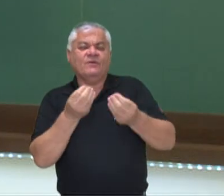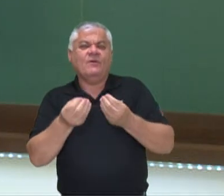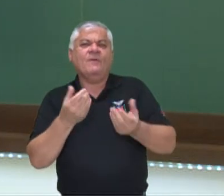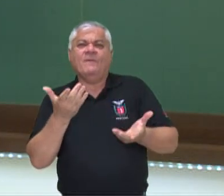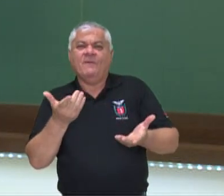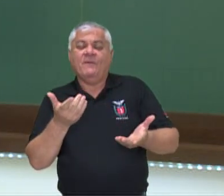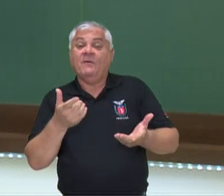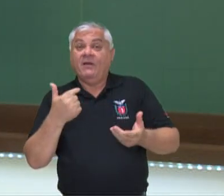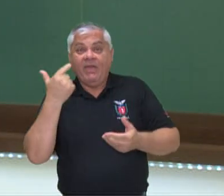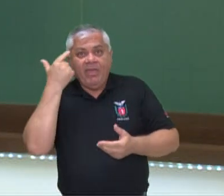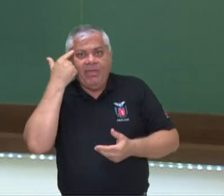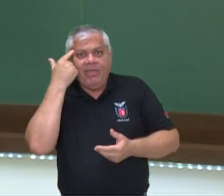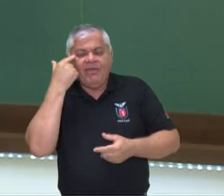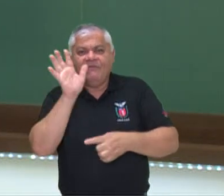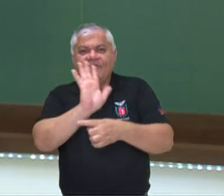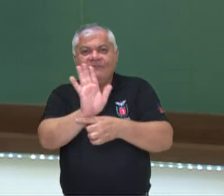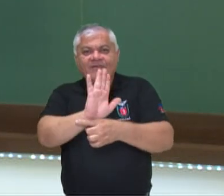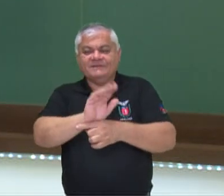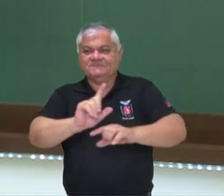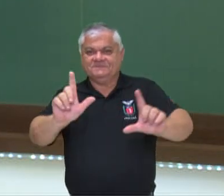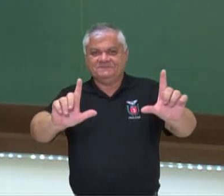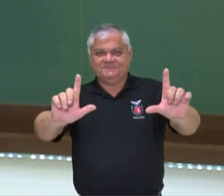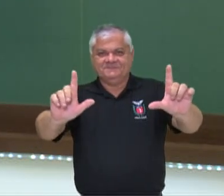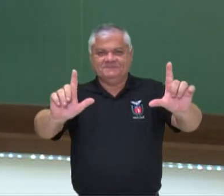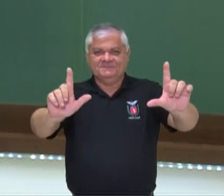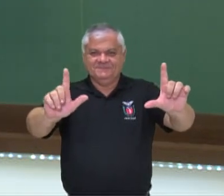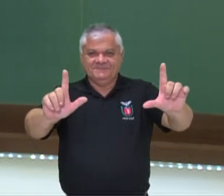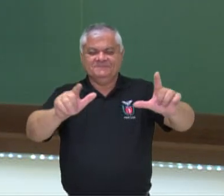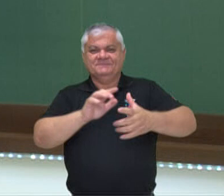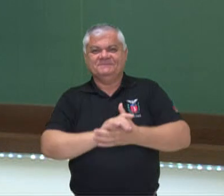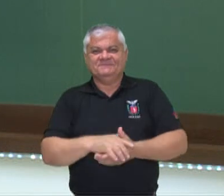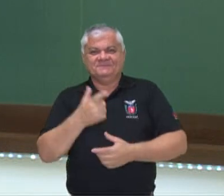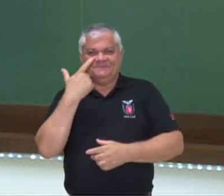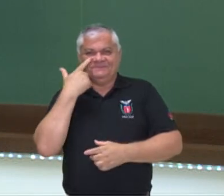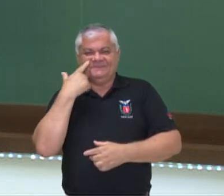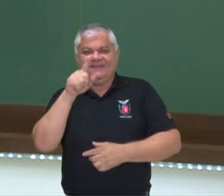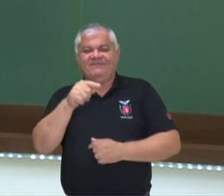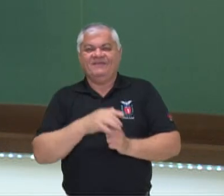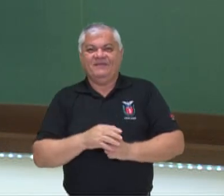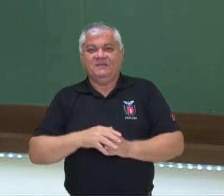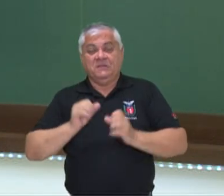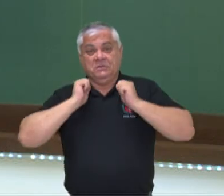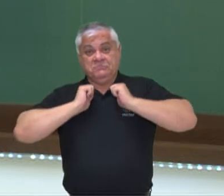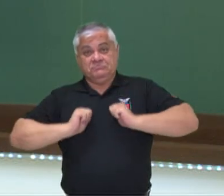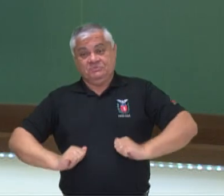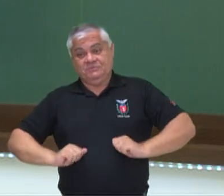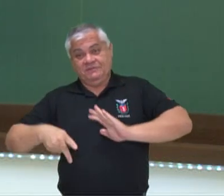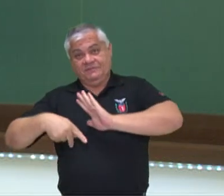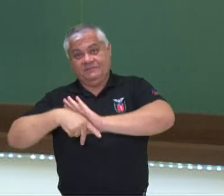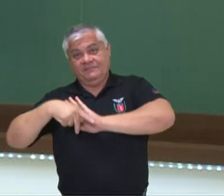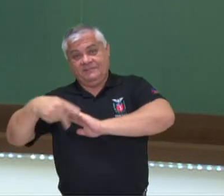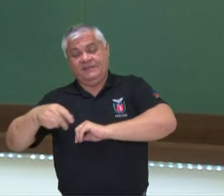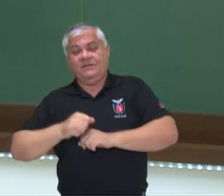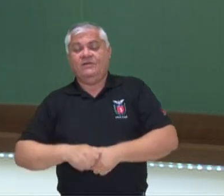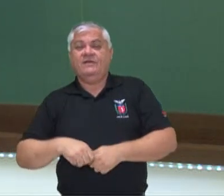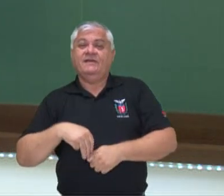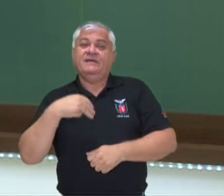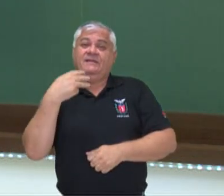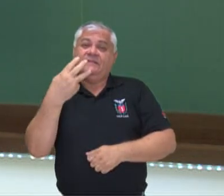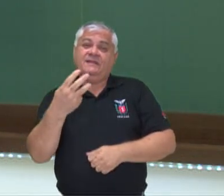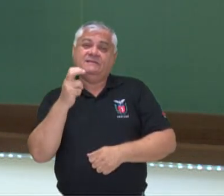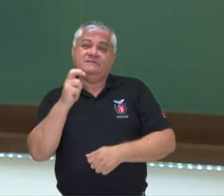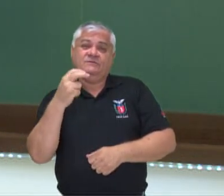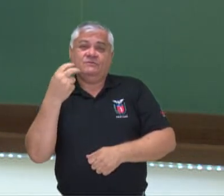entendido quando você vai assistir uma partida e eles colocam lá, o time tal joga no sistema